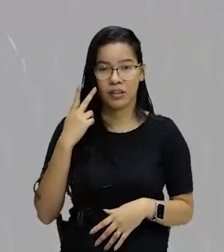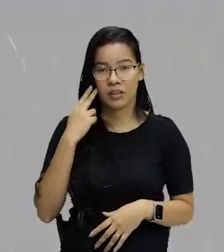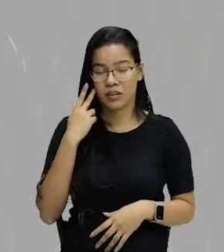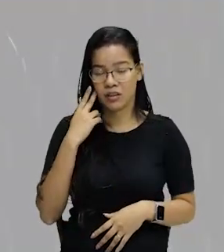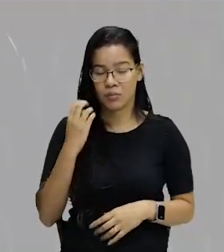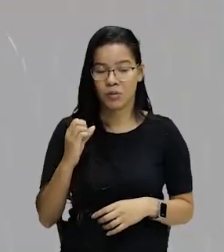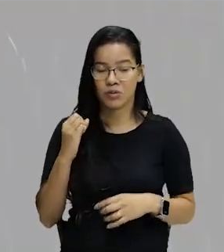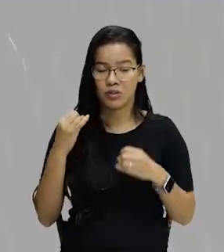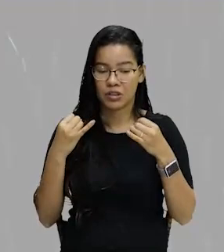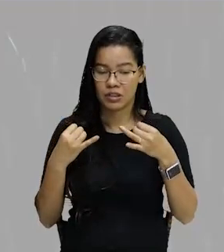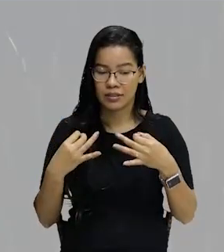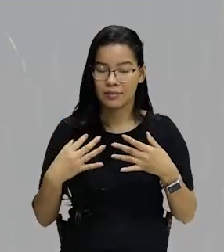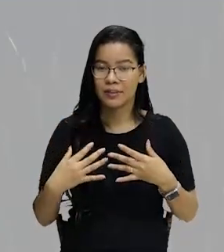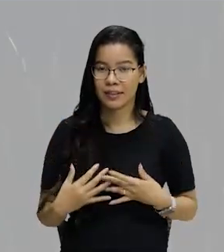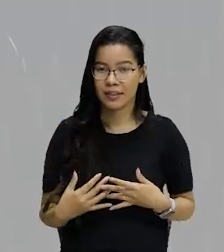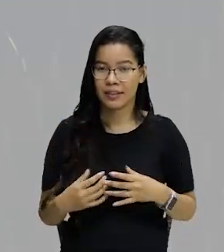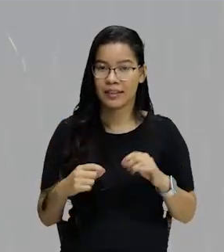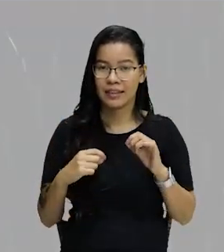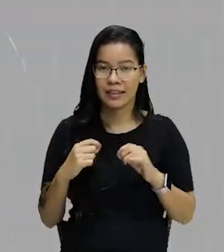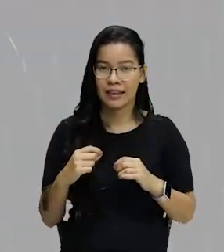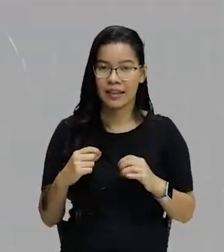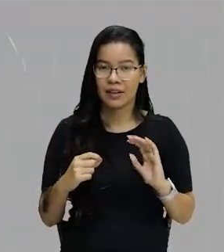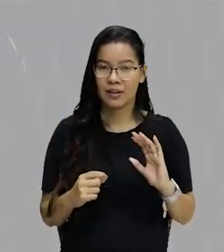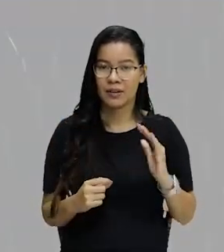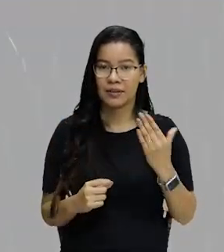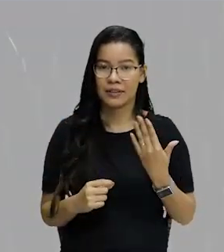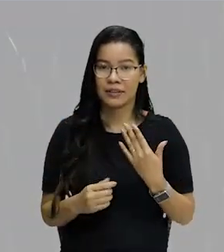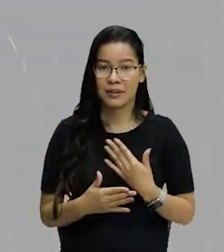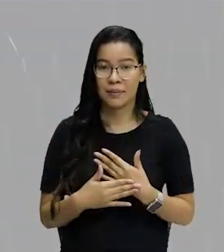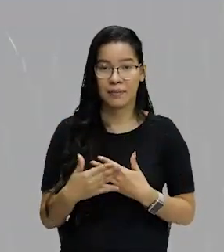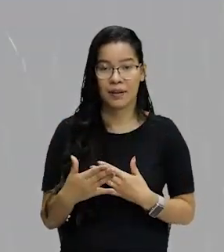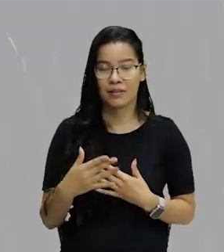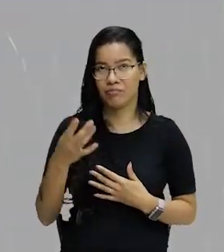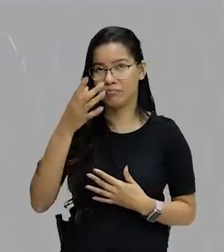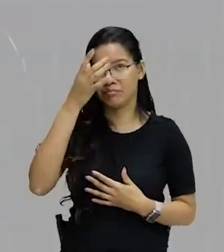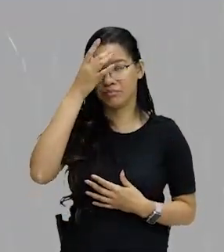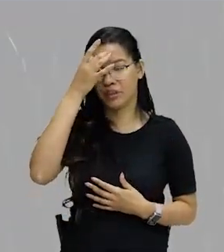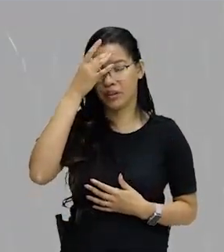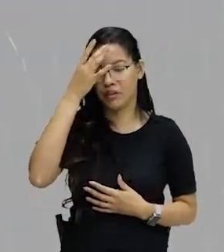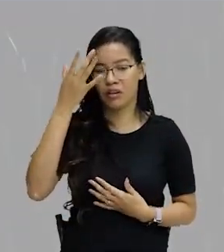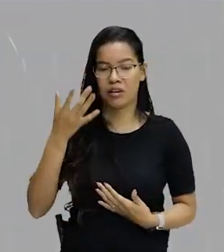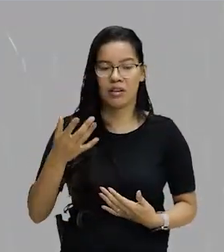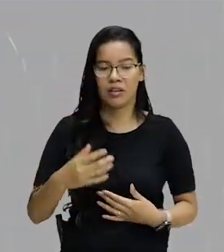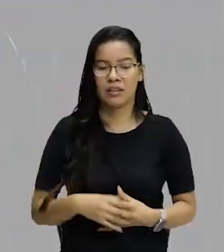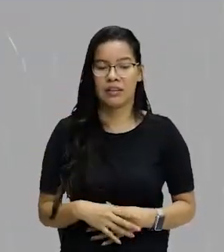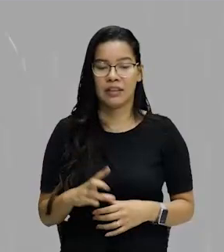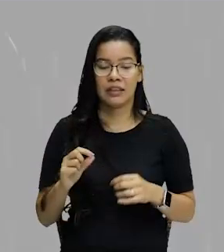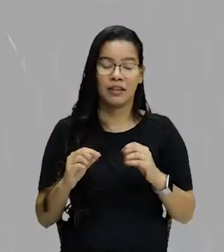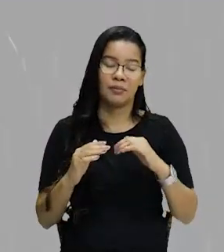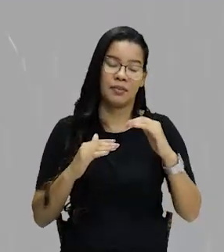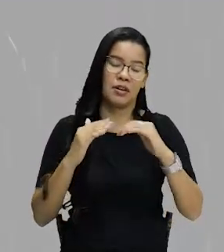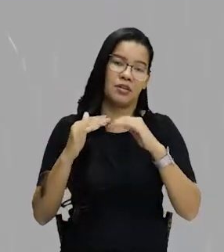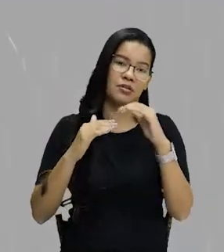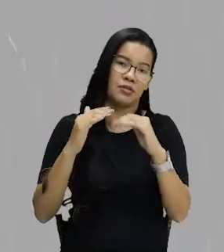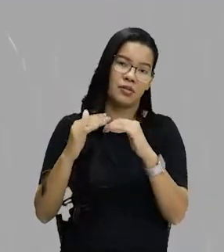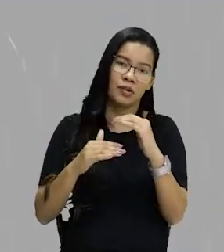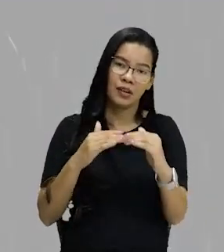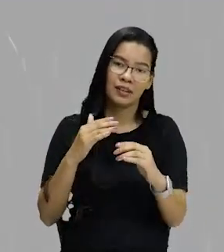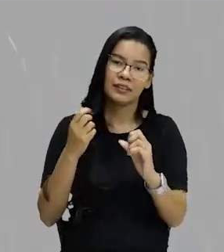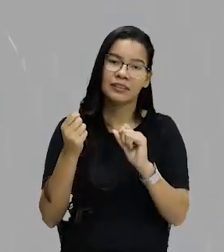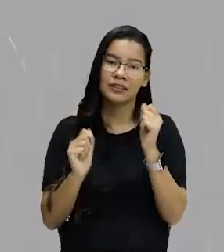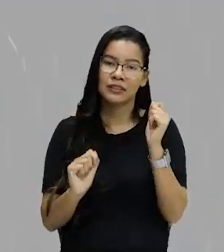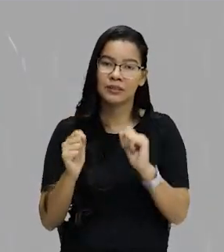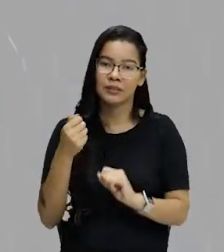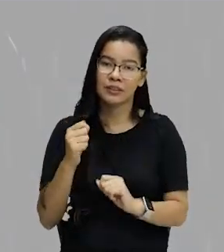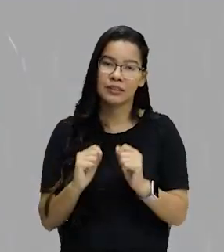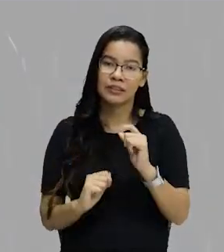vocês. Natural não, que era executado, mas de forma inconsciente pelo indivíduo, que passou a ser esporte,